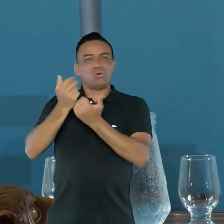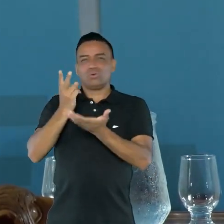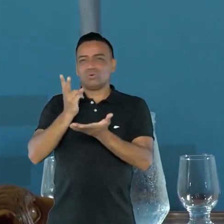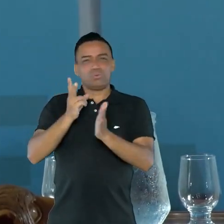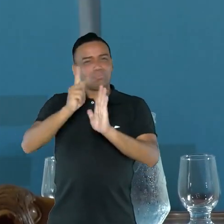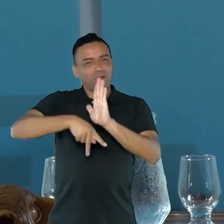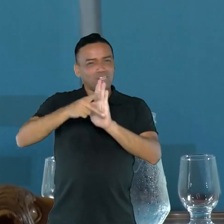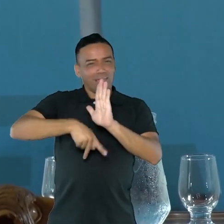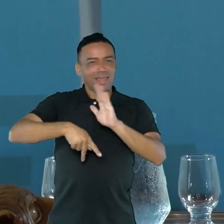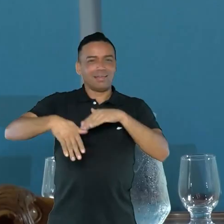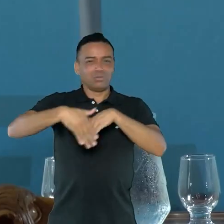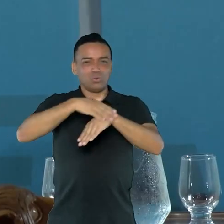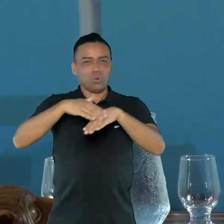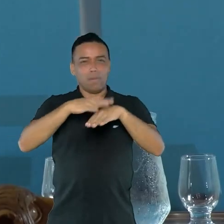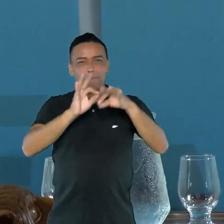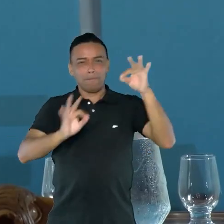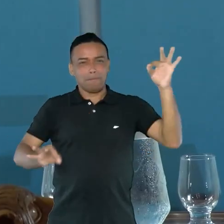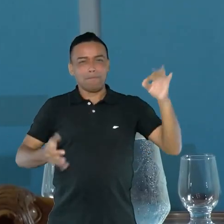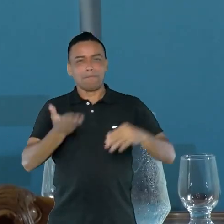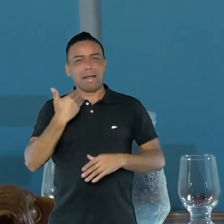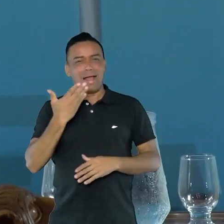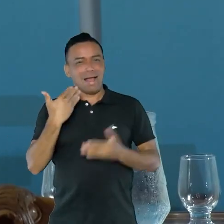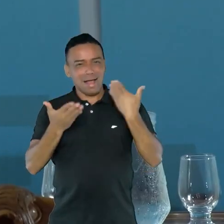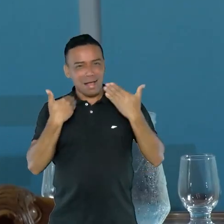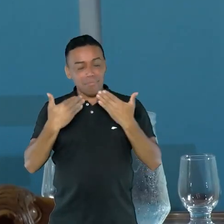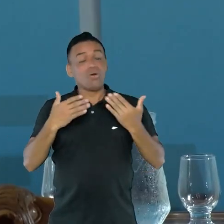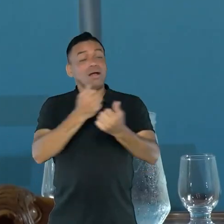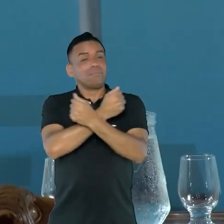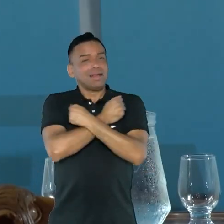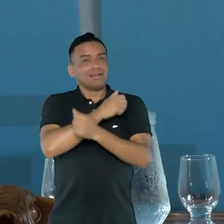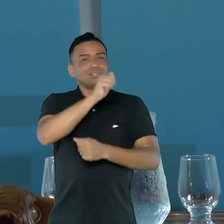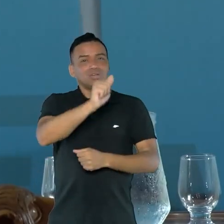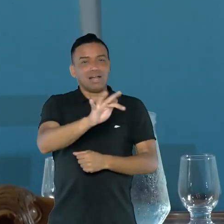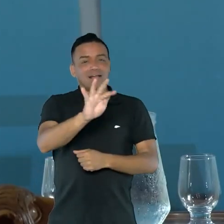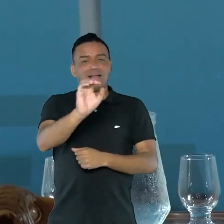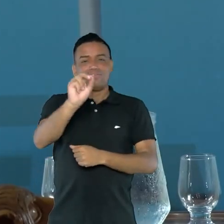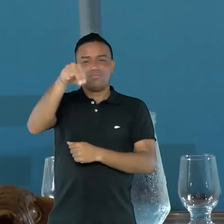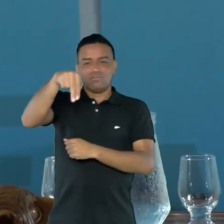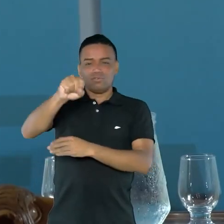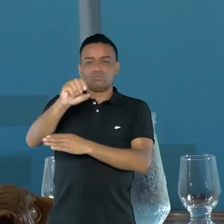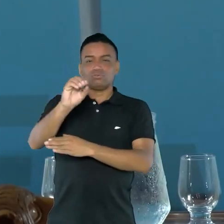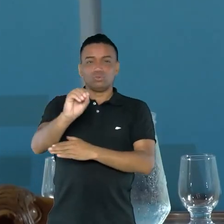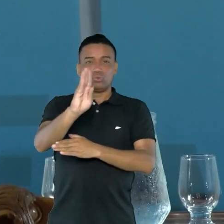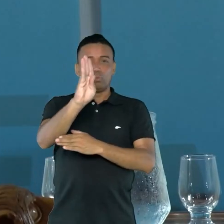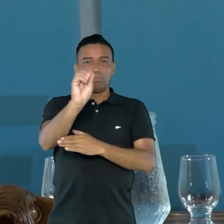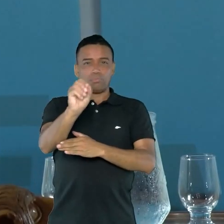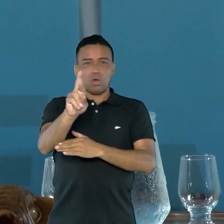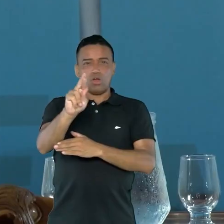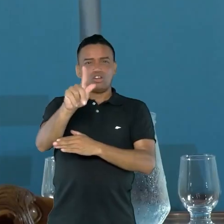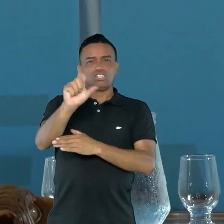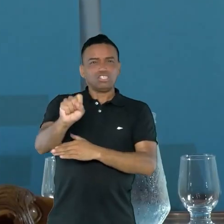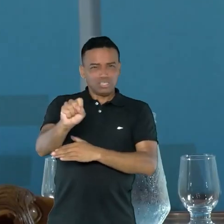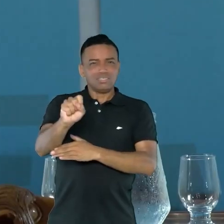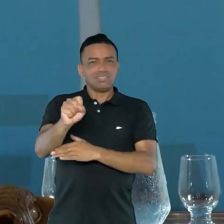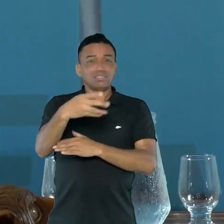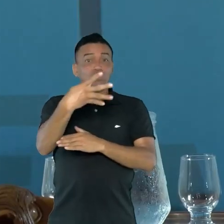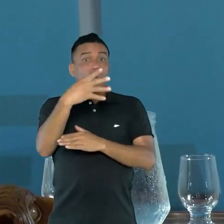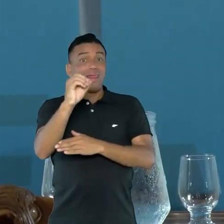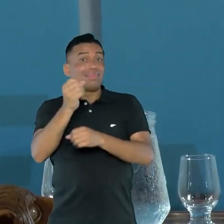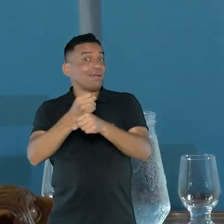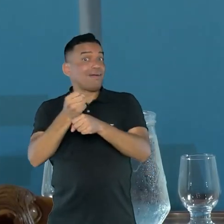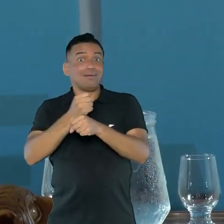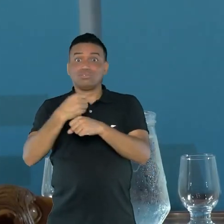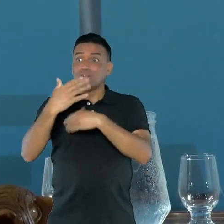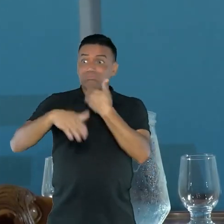Sempre um Papo, eu trago o abraço do Afonso Borges, idealizador do Sempre um Papo, há quase 40 anos já. Então estou